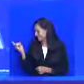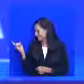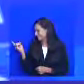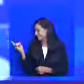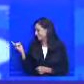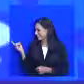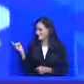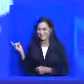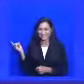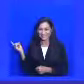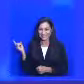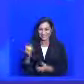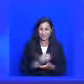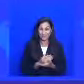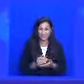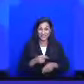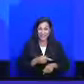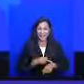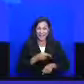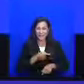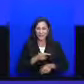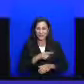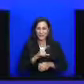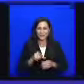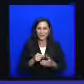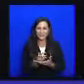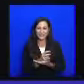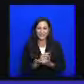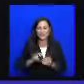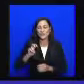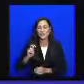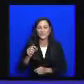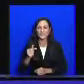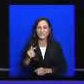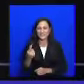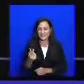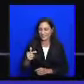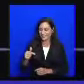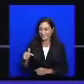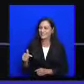Valendo! Começa agora o nosso sorteio da Quina, concurso